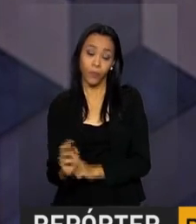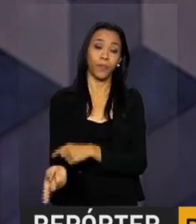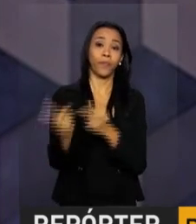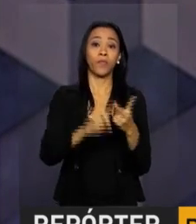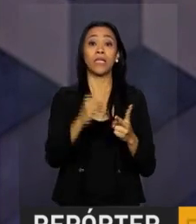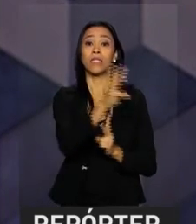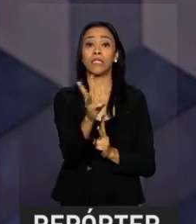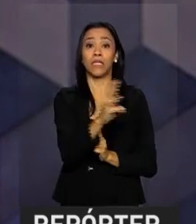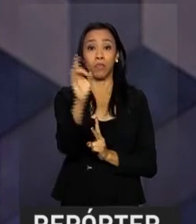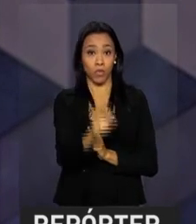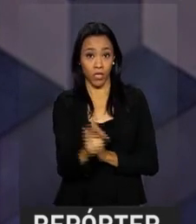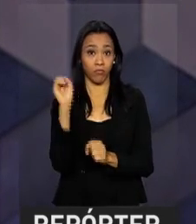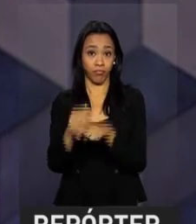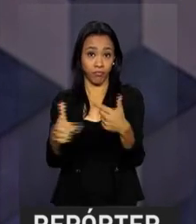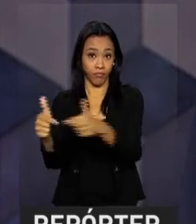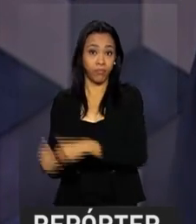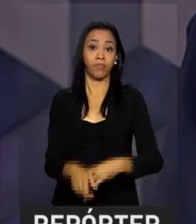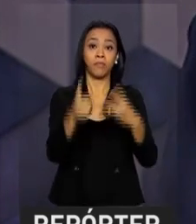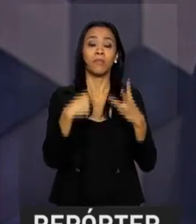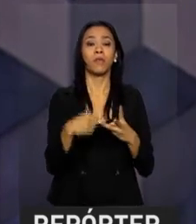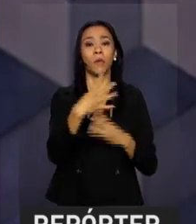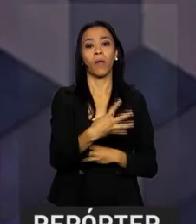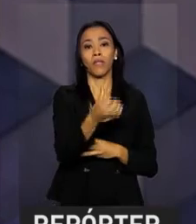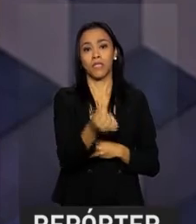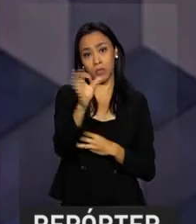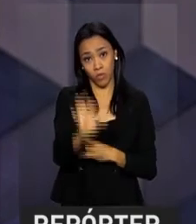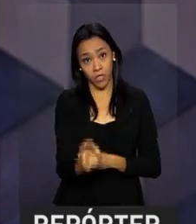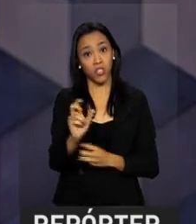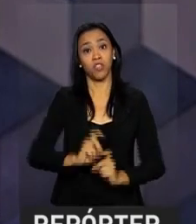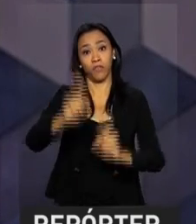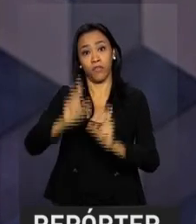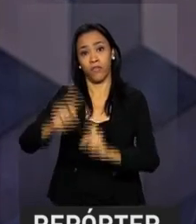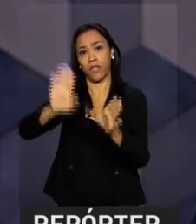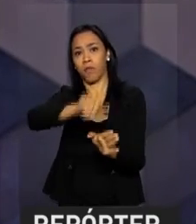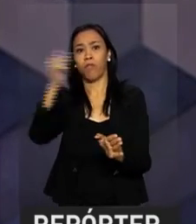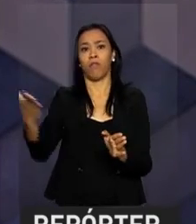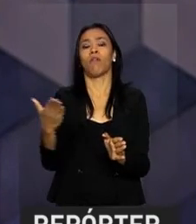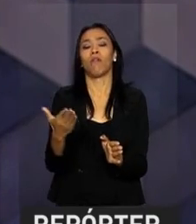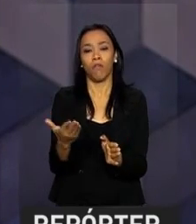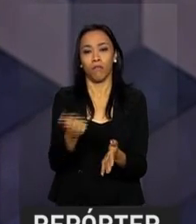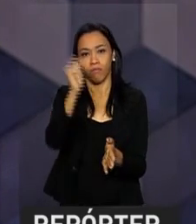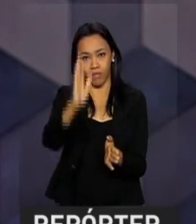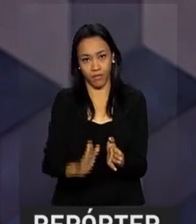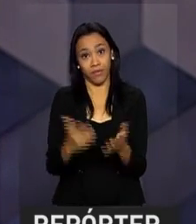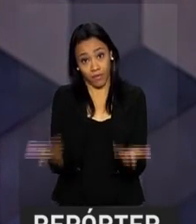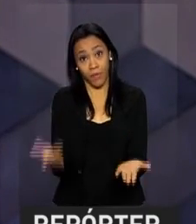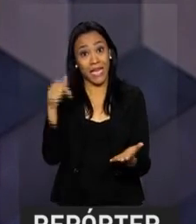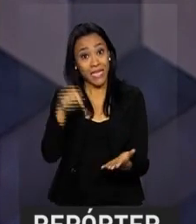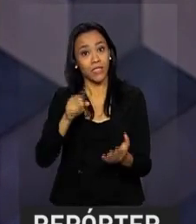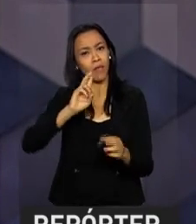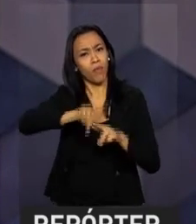33% dos empregos gerados e 46% de nossas exportações. Esse desempenho decorre